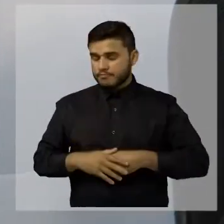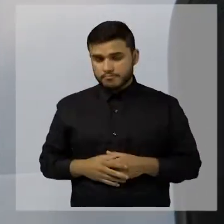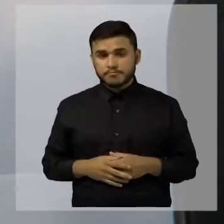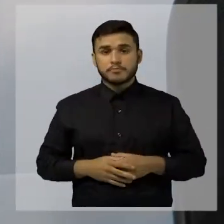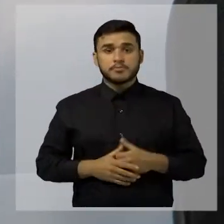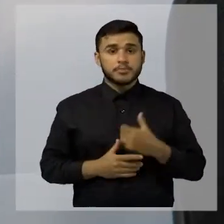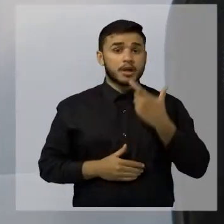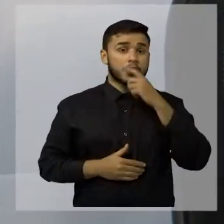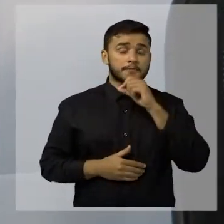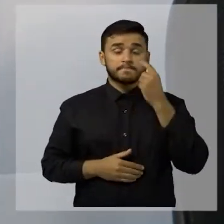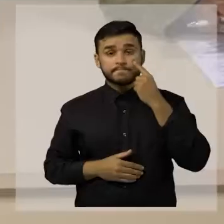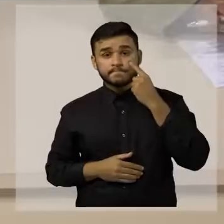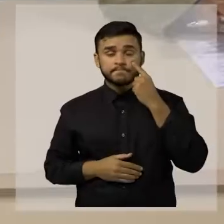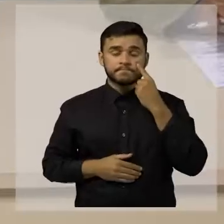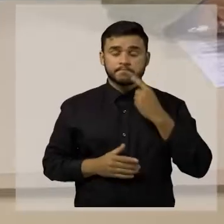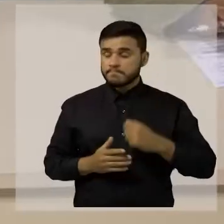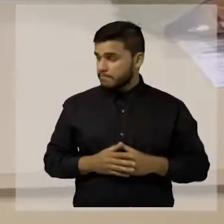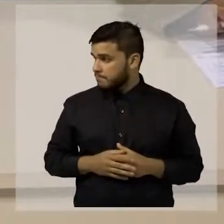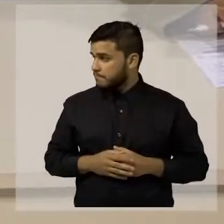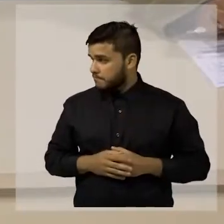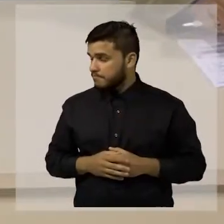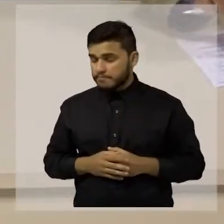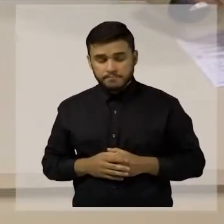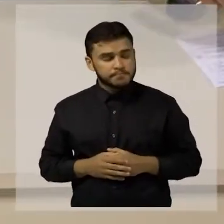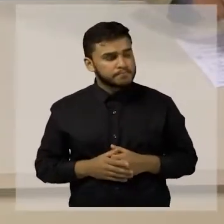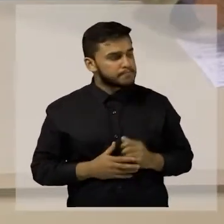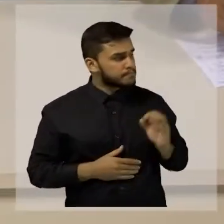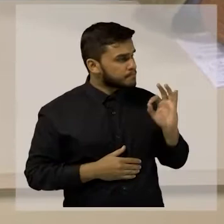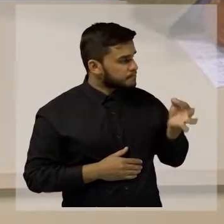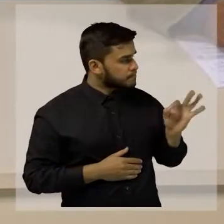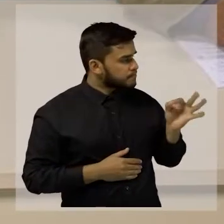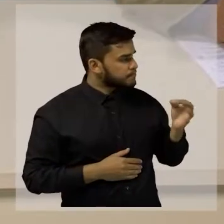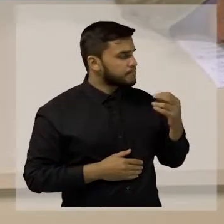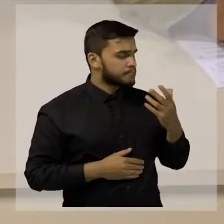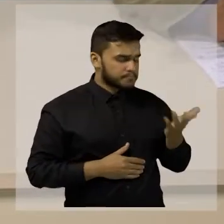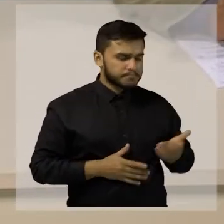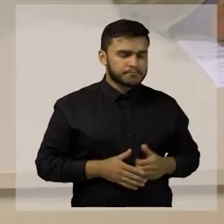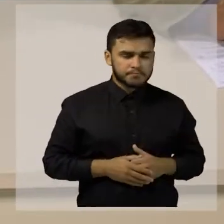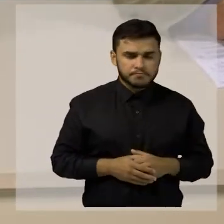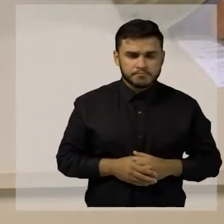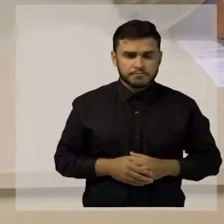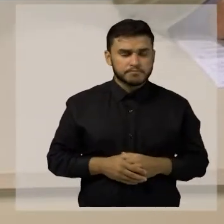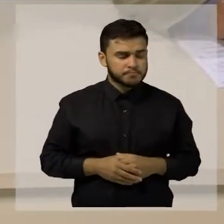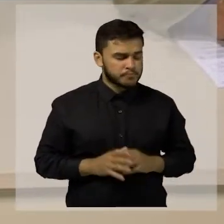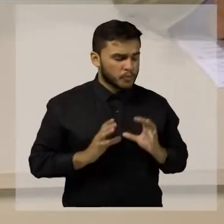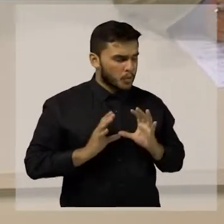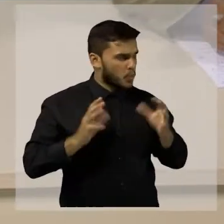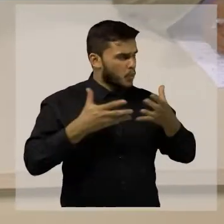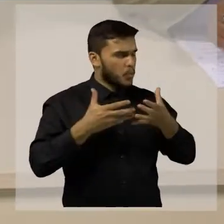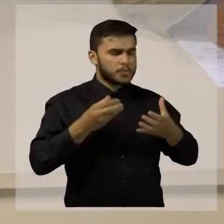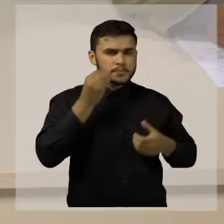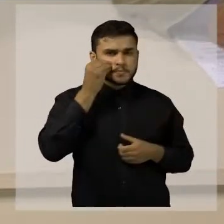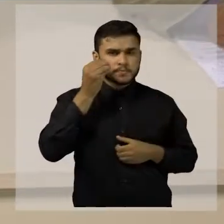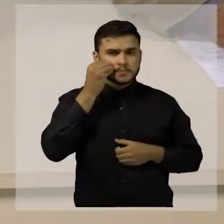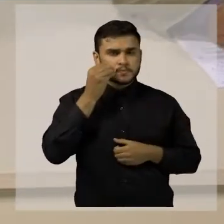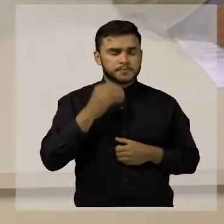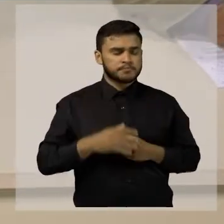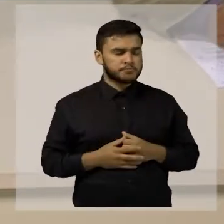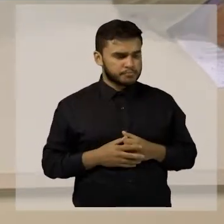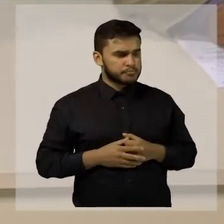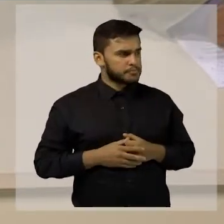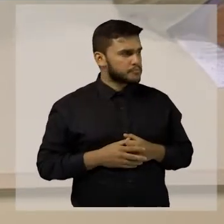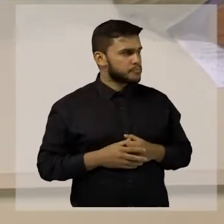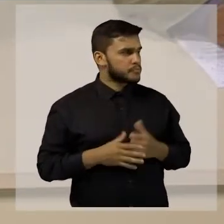entreaberta. Com relação à formação das chapas proporcionais, né, nós não teremos mais coligações